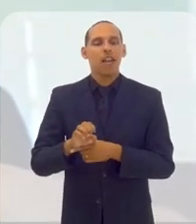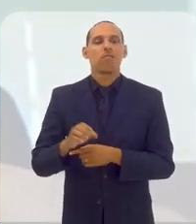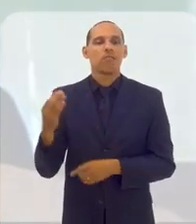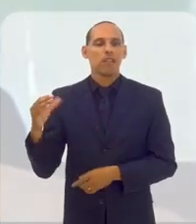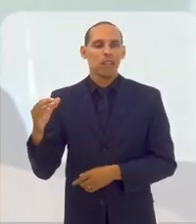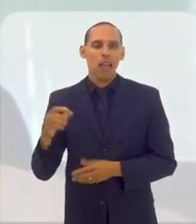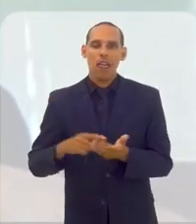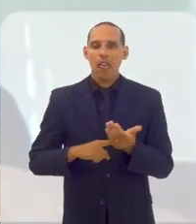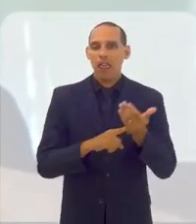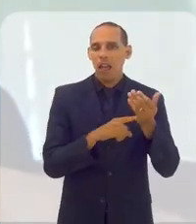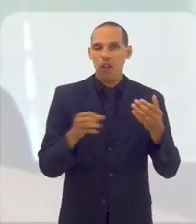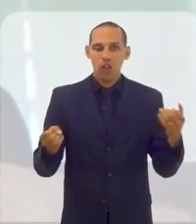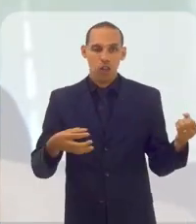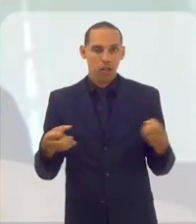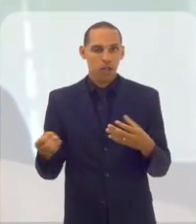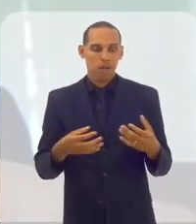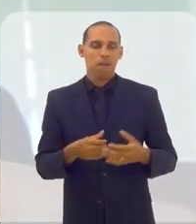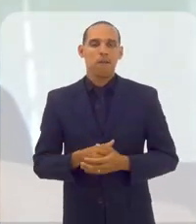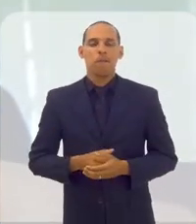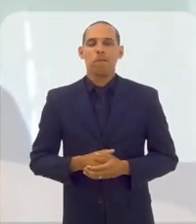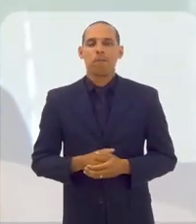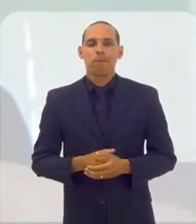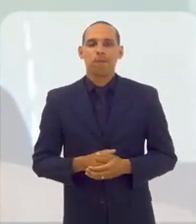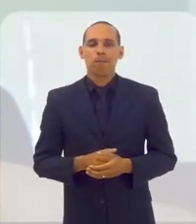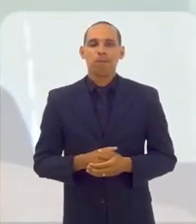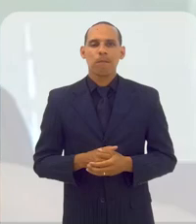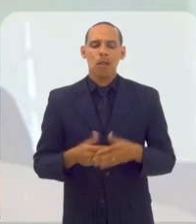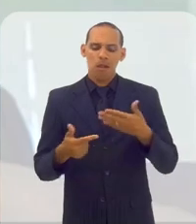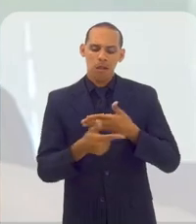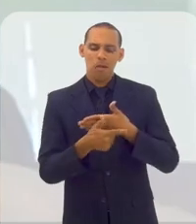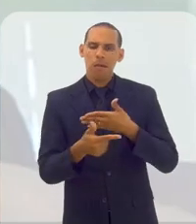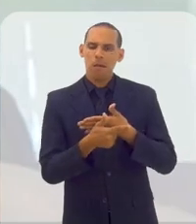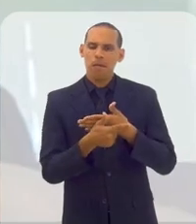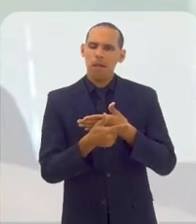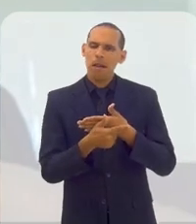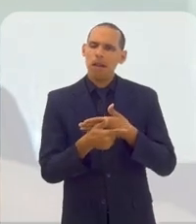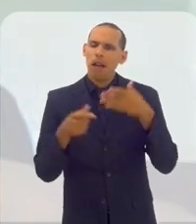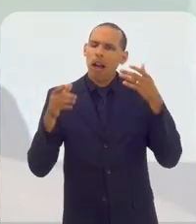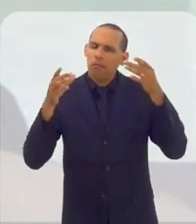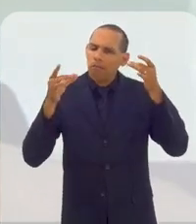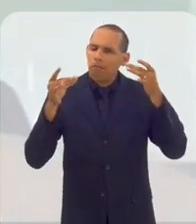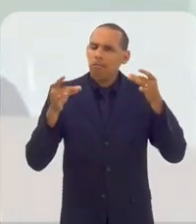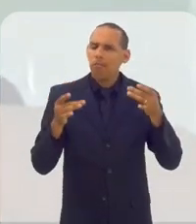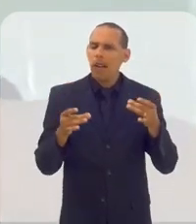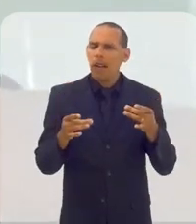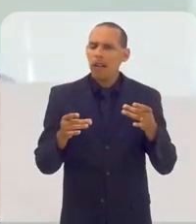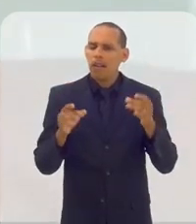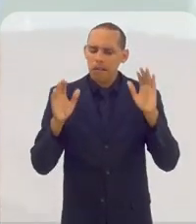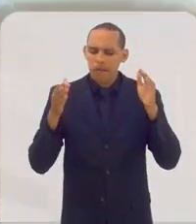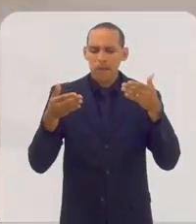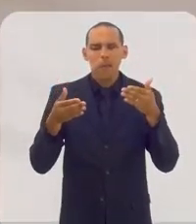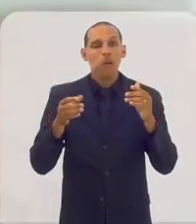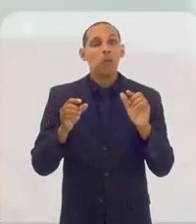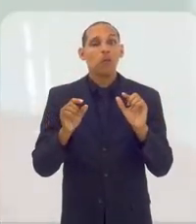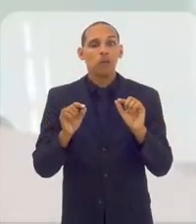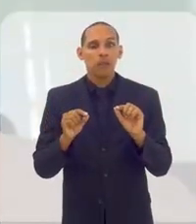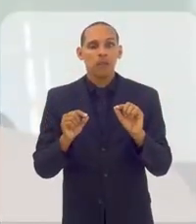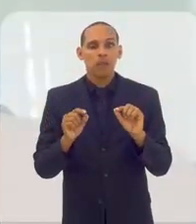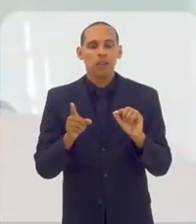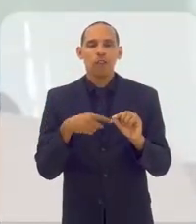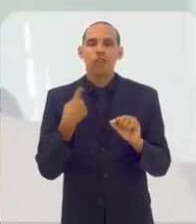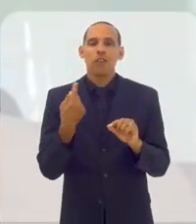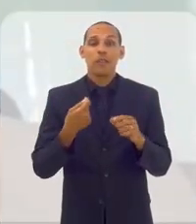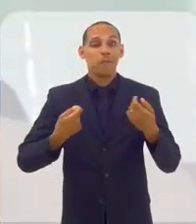Ciência Tecnologia e inovação e ela tem uma atribuição bem peculiar específica né que tá sendo